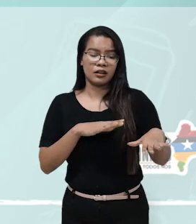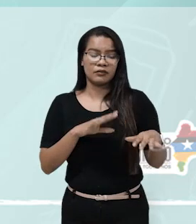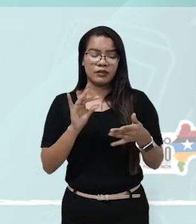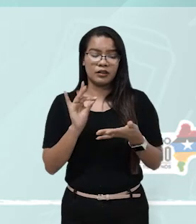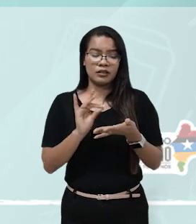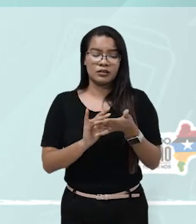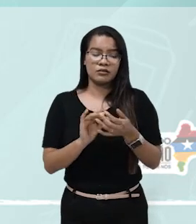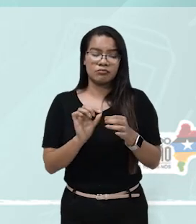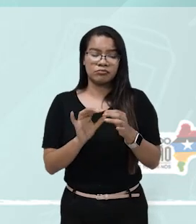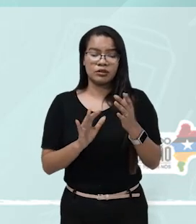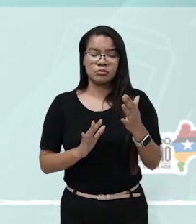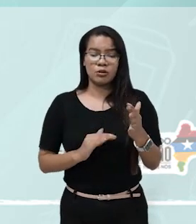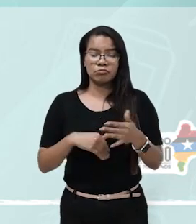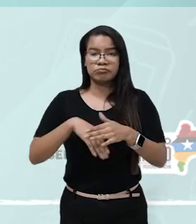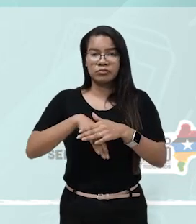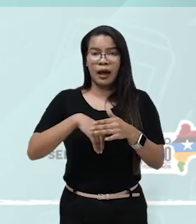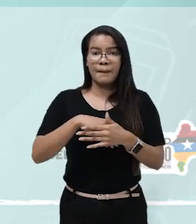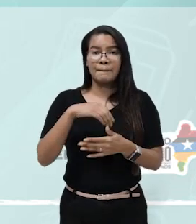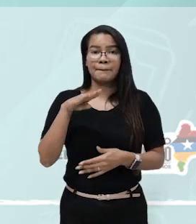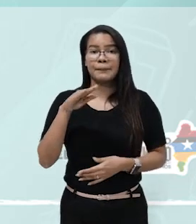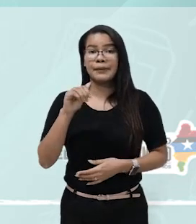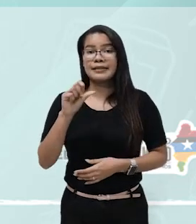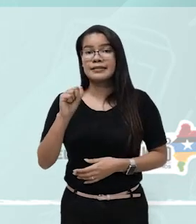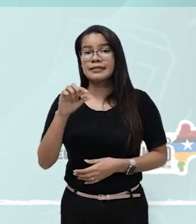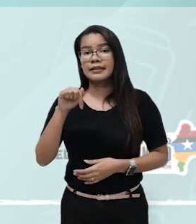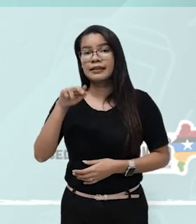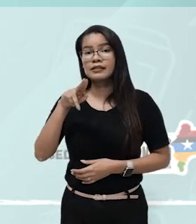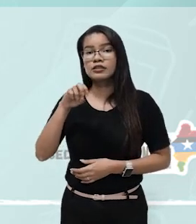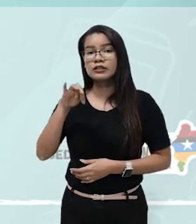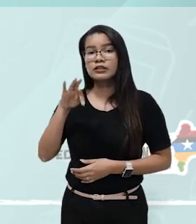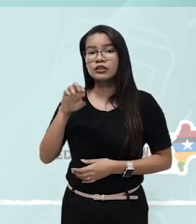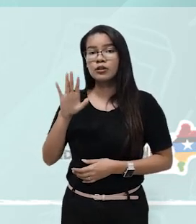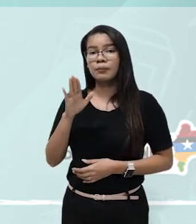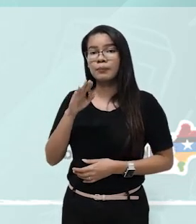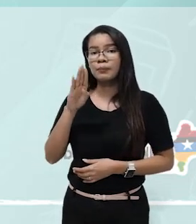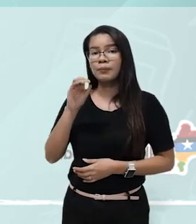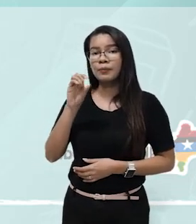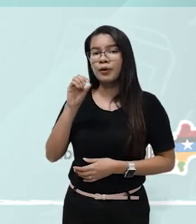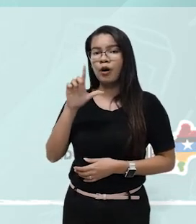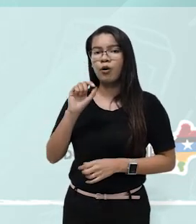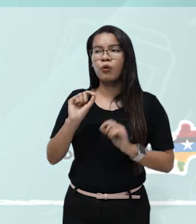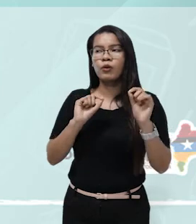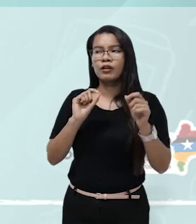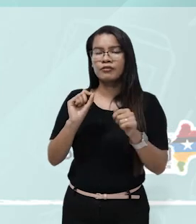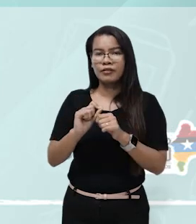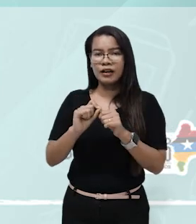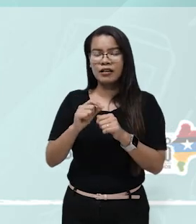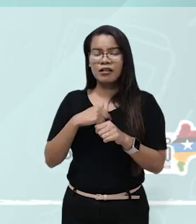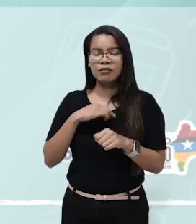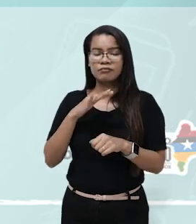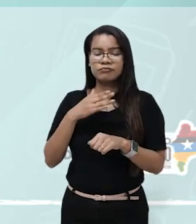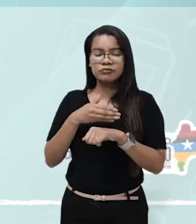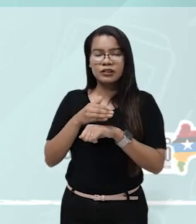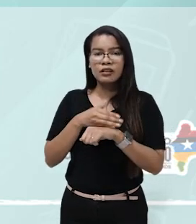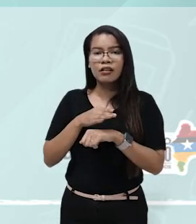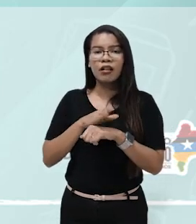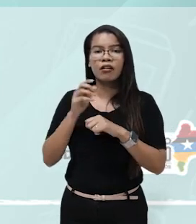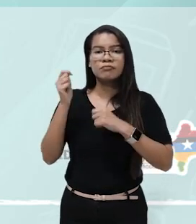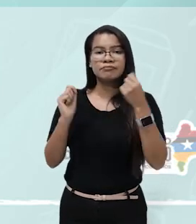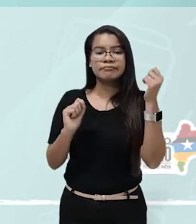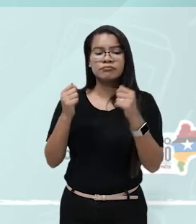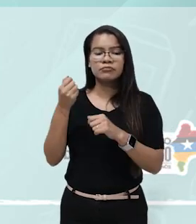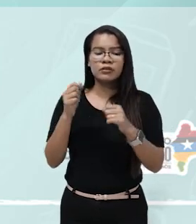um passe de basquetebol. Num treino, por exemplo. Ele está fazendo o quê? Falei que é treinável a coordenação motora. Ele